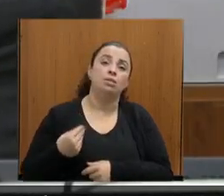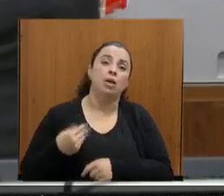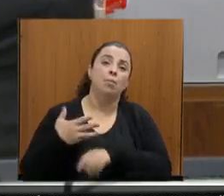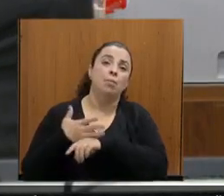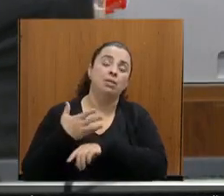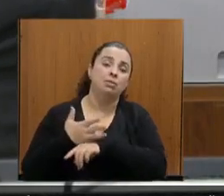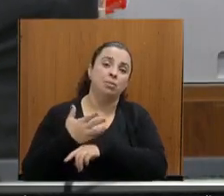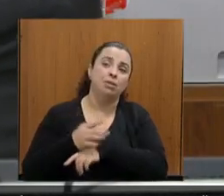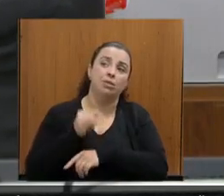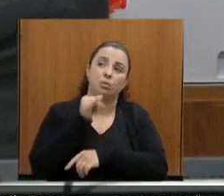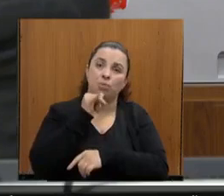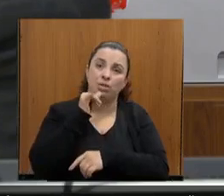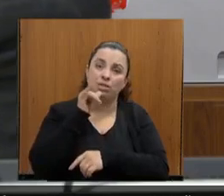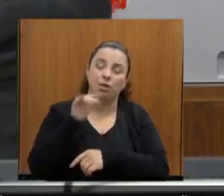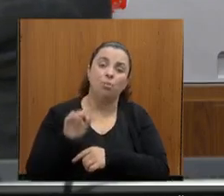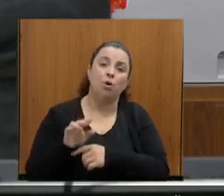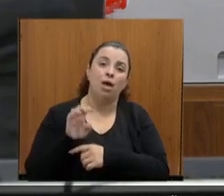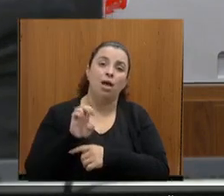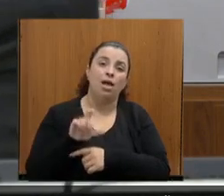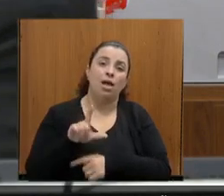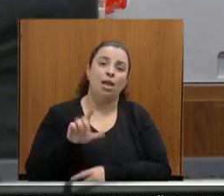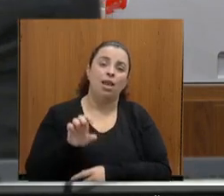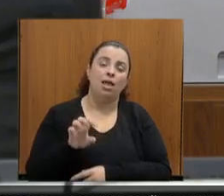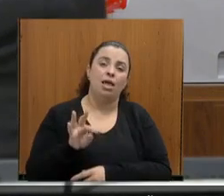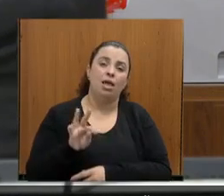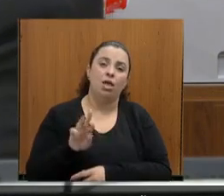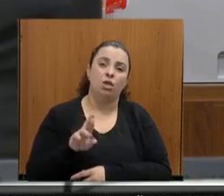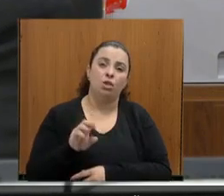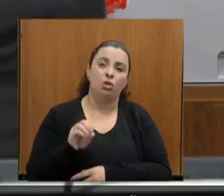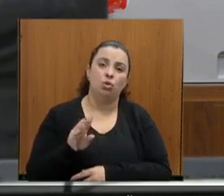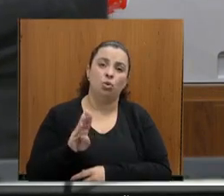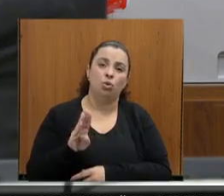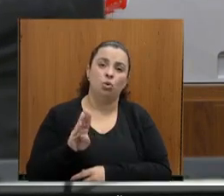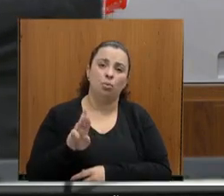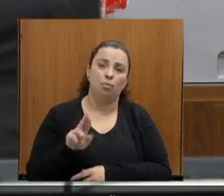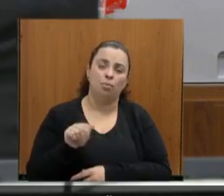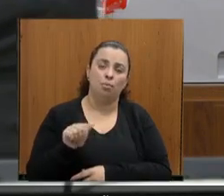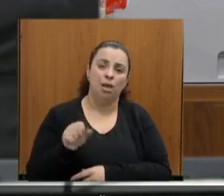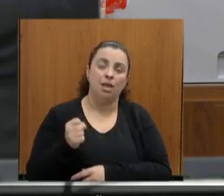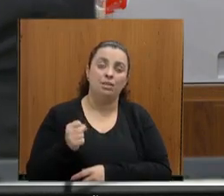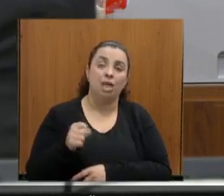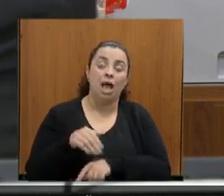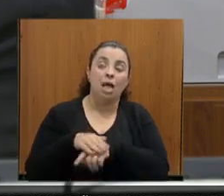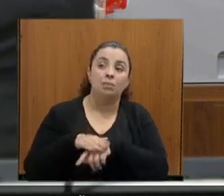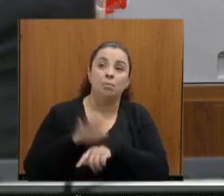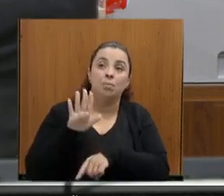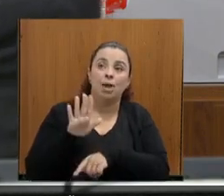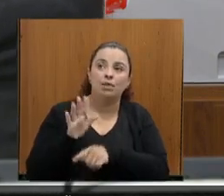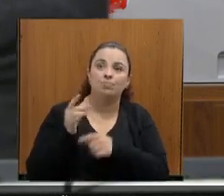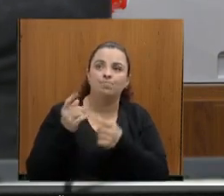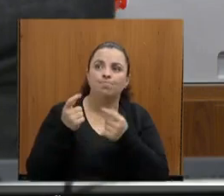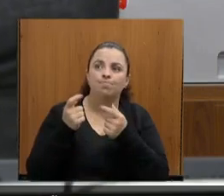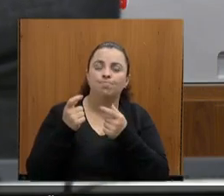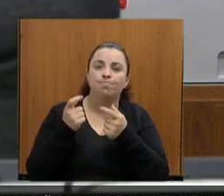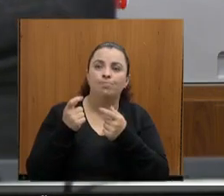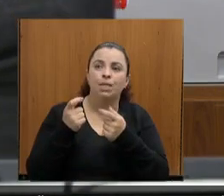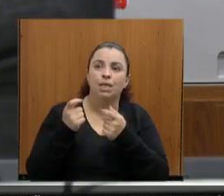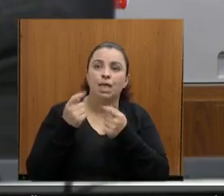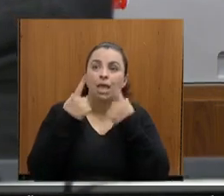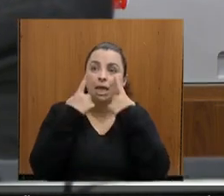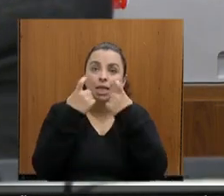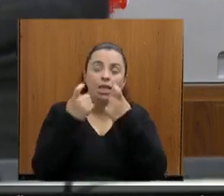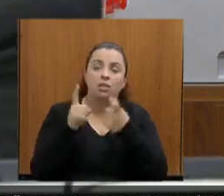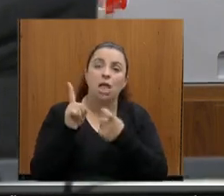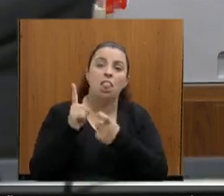as mais digamos assim atraentes não estão sendo buscadas como também a AAS